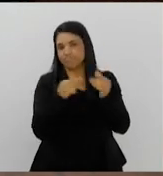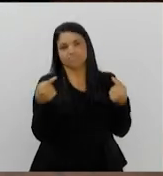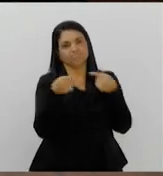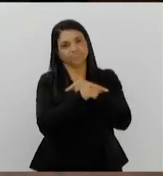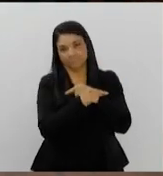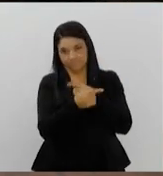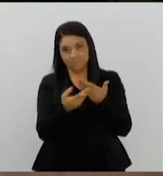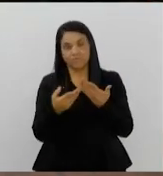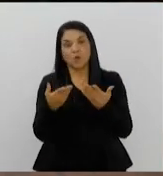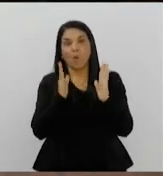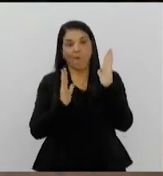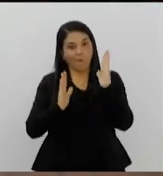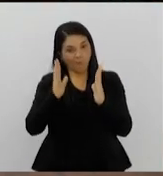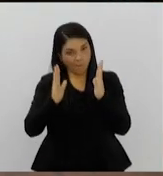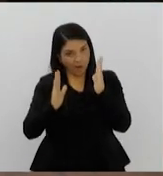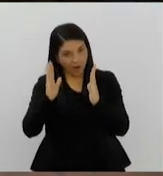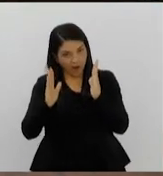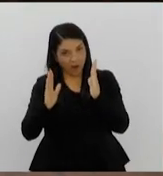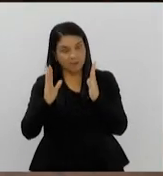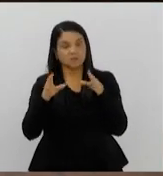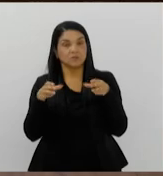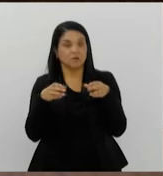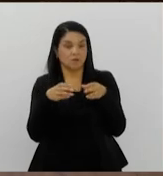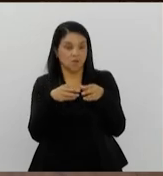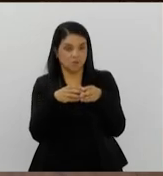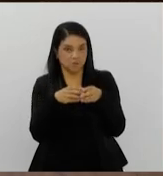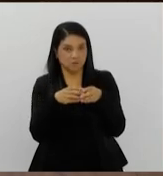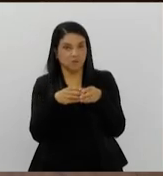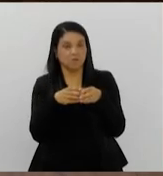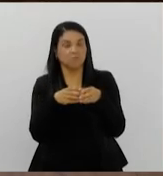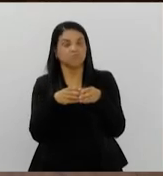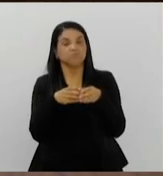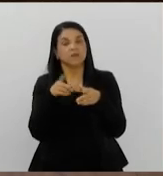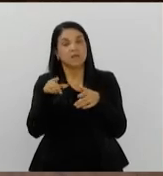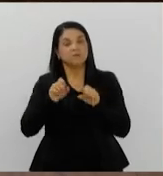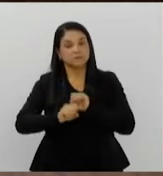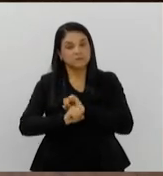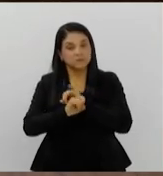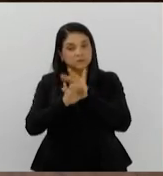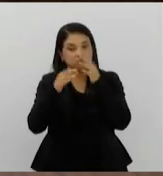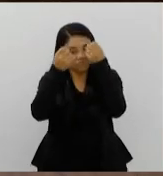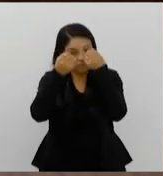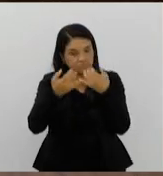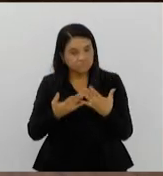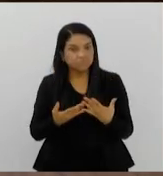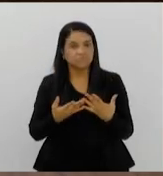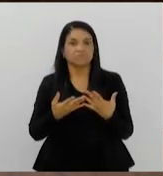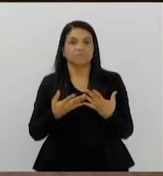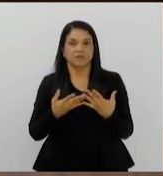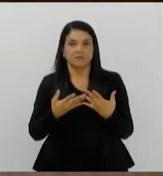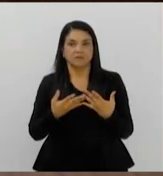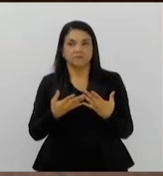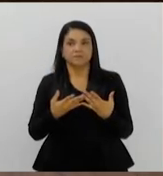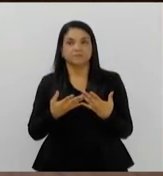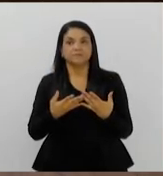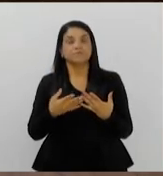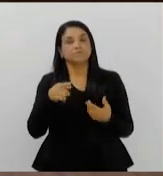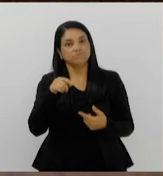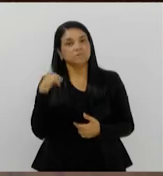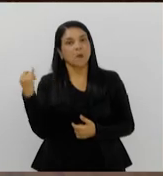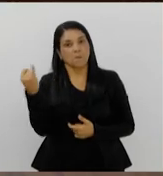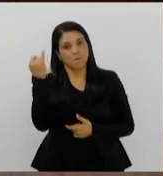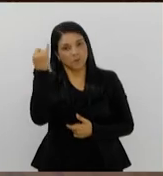um prazo, como é costume na comissão, para que ela preste os seus esclarecimentos. Agradeço, que a gente, deputado, pode. Agora, acho muito